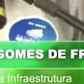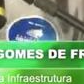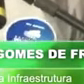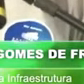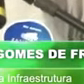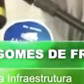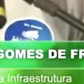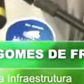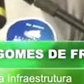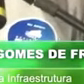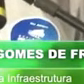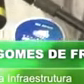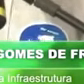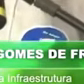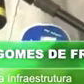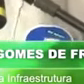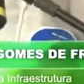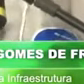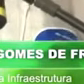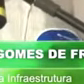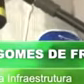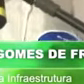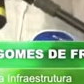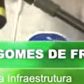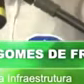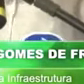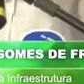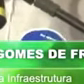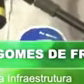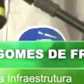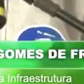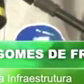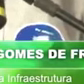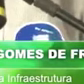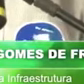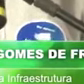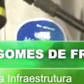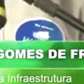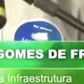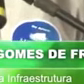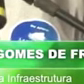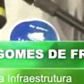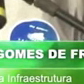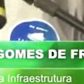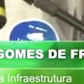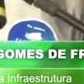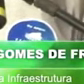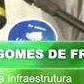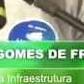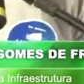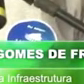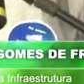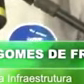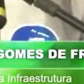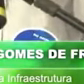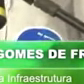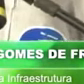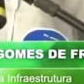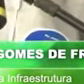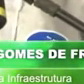vendidas para outros países do mundo e a produção crescendo em outros países do mundo nós não podemos